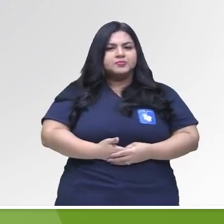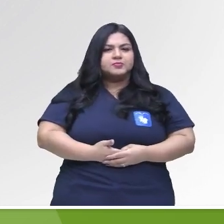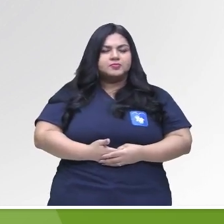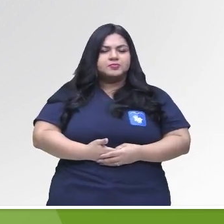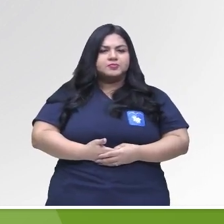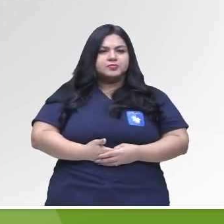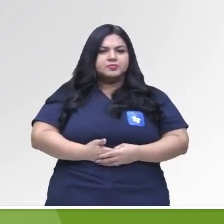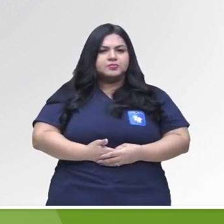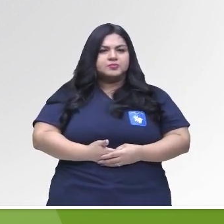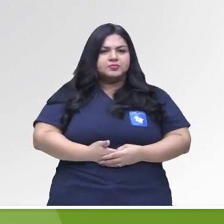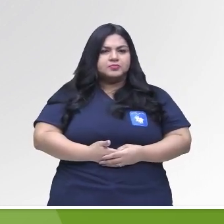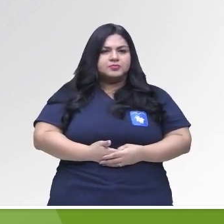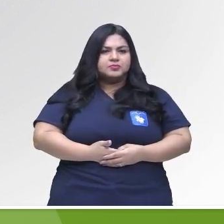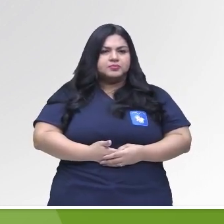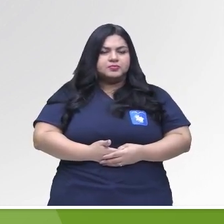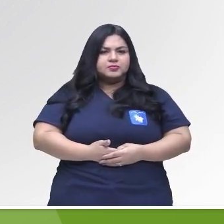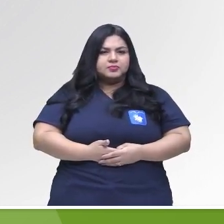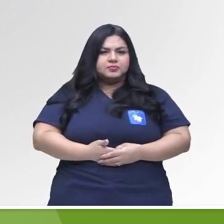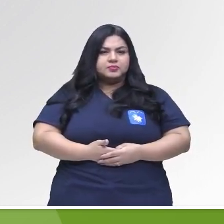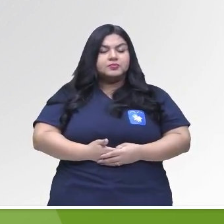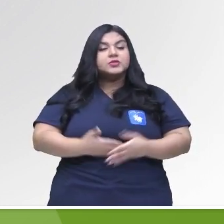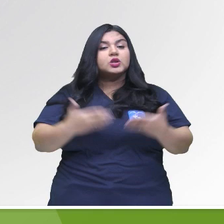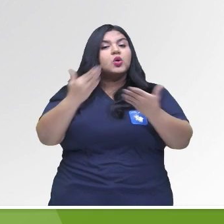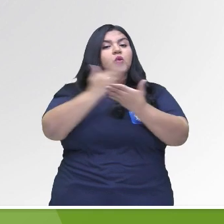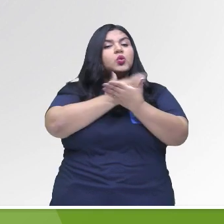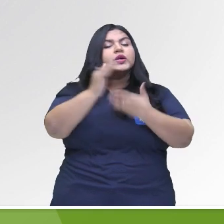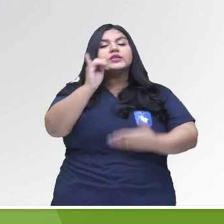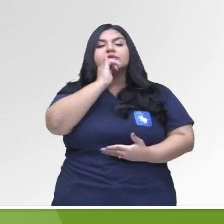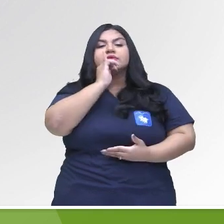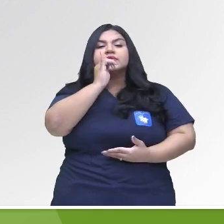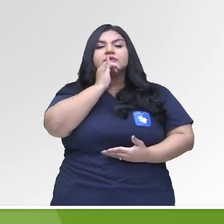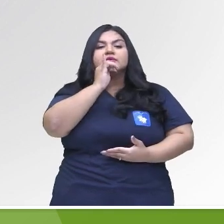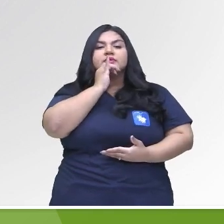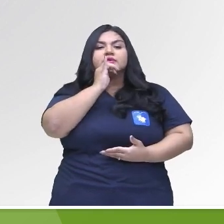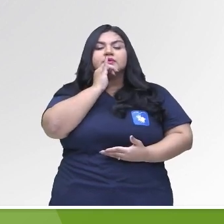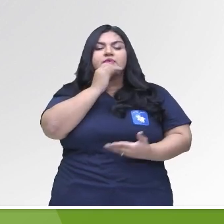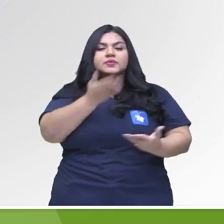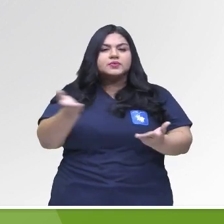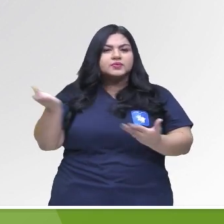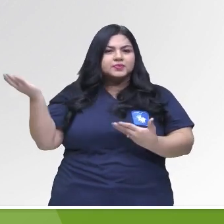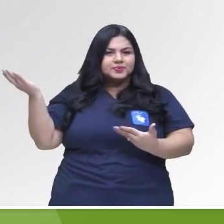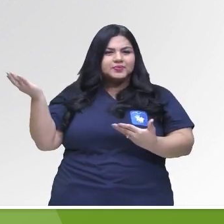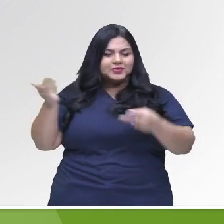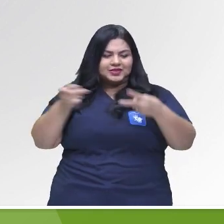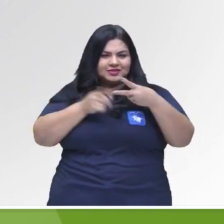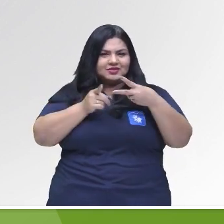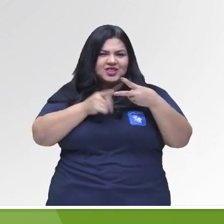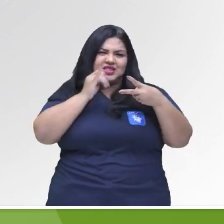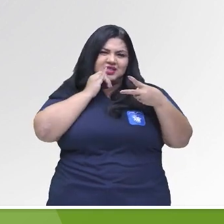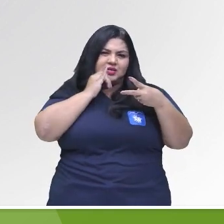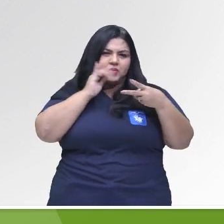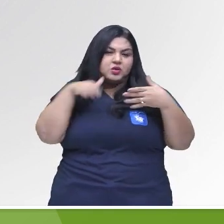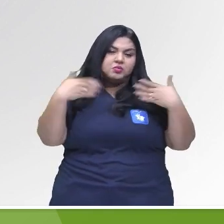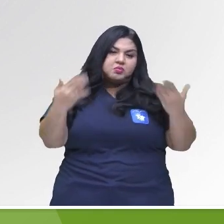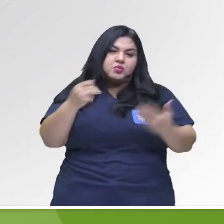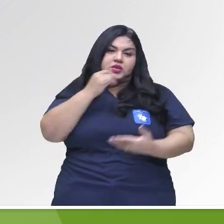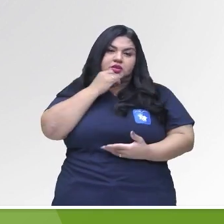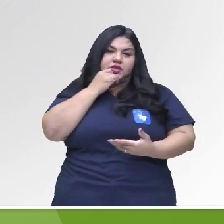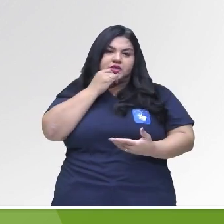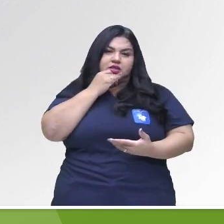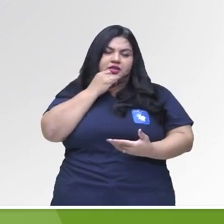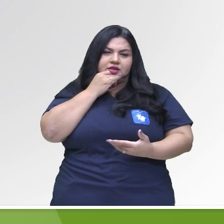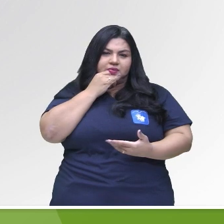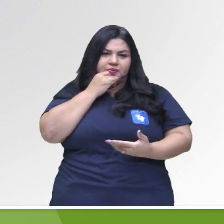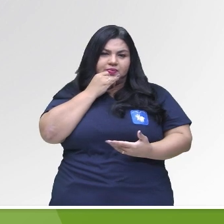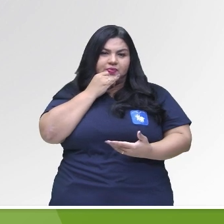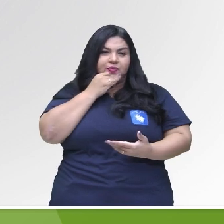isso aconteça. Alguns exemplos aqui de termofixos, tá bom? Então, nós temos, por exemplo, a